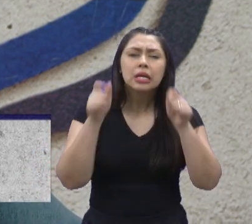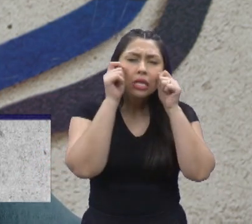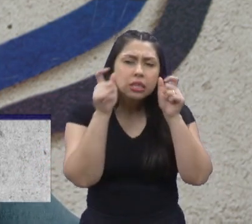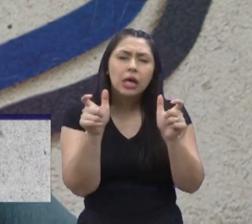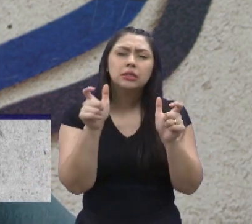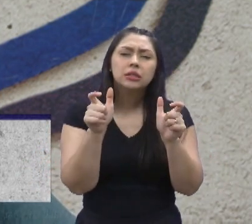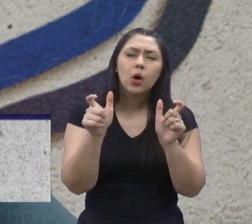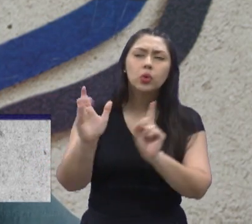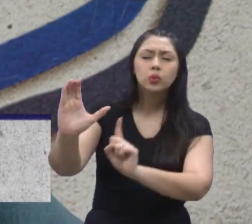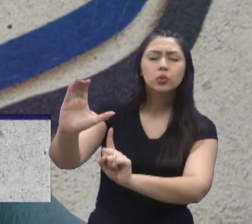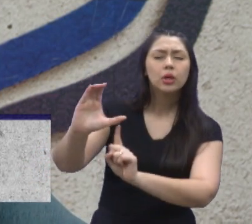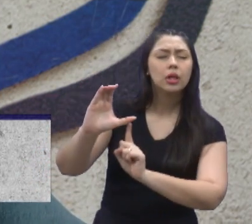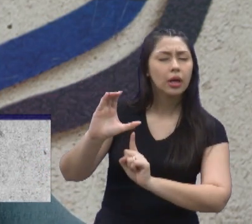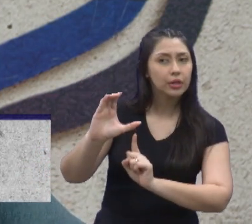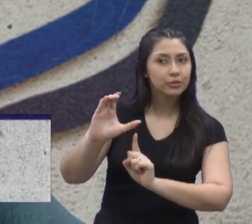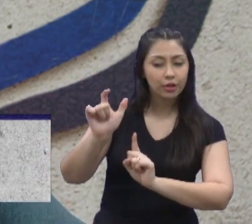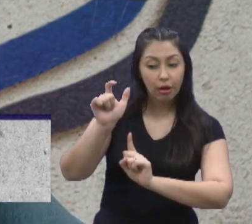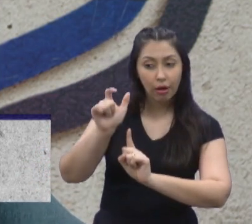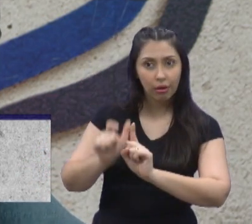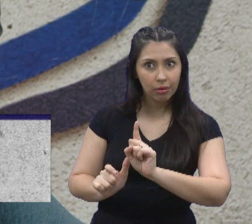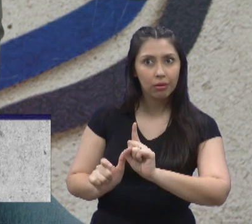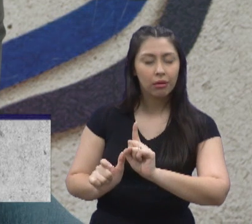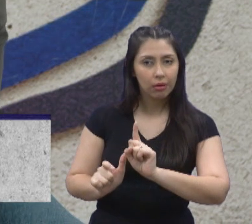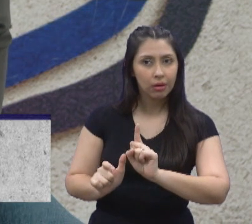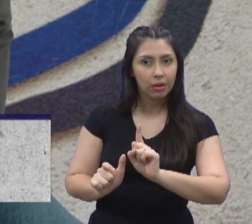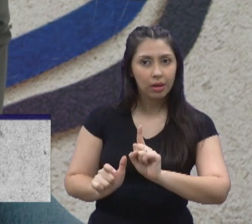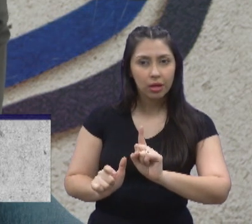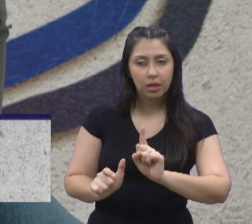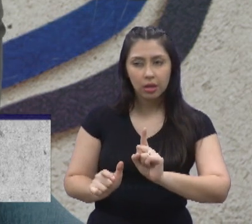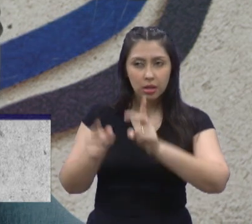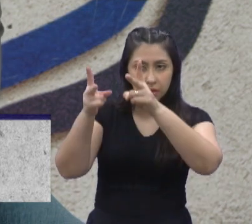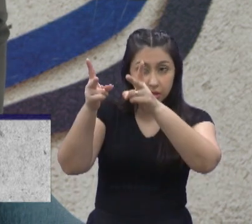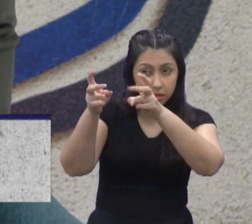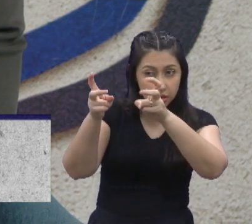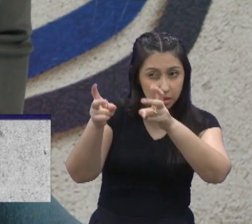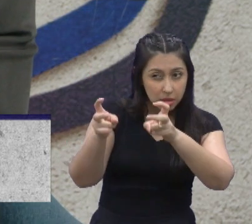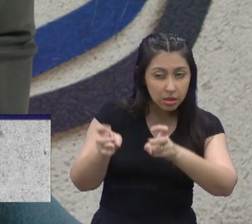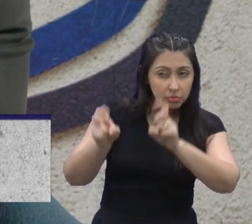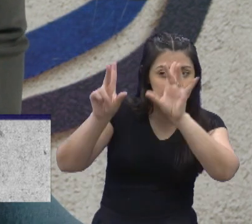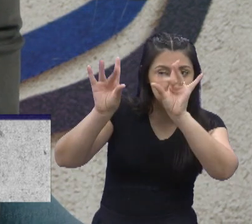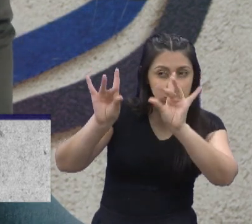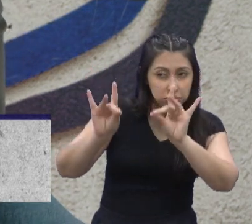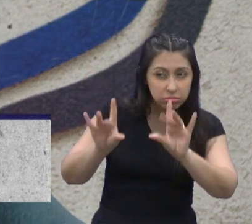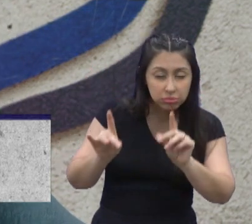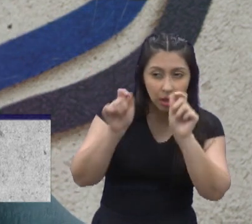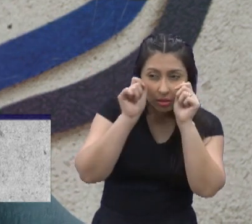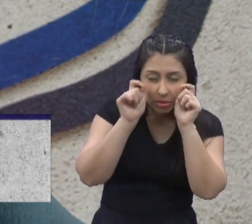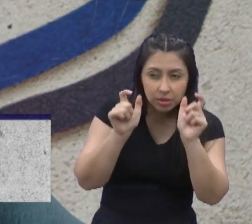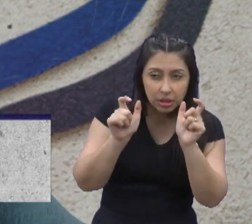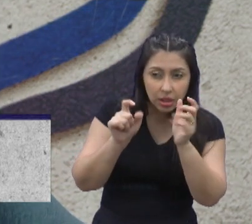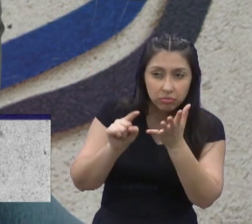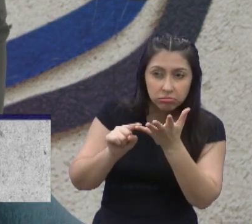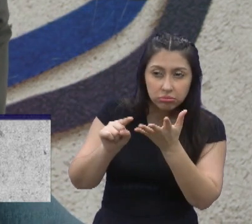cliente dele, que é uma pessoa. A partir do momento que ele começa a olhar um pouco mais para o cliente dele, começa a ouvir quais são as necessidades